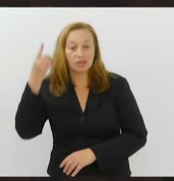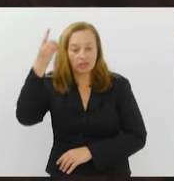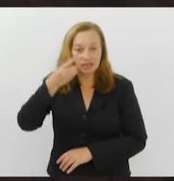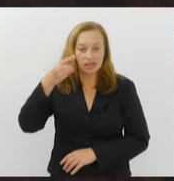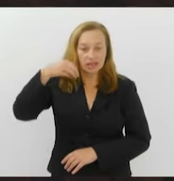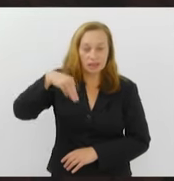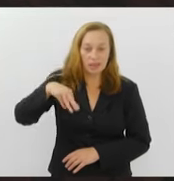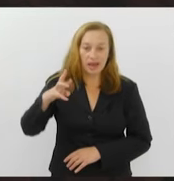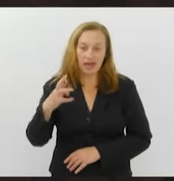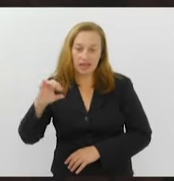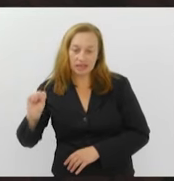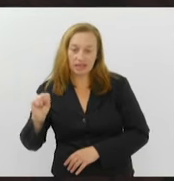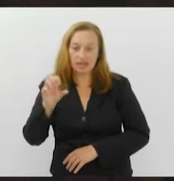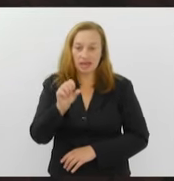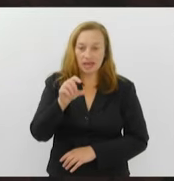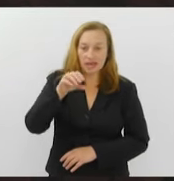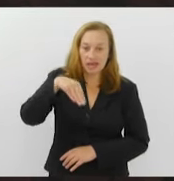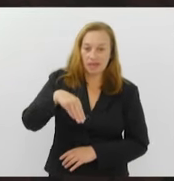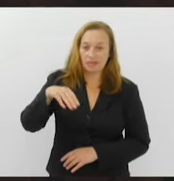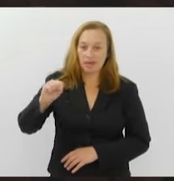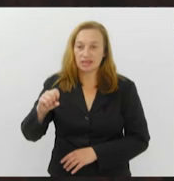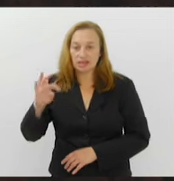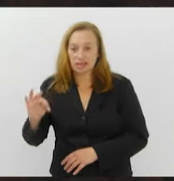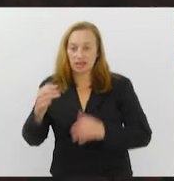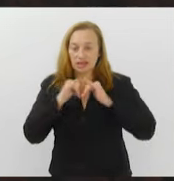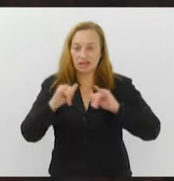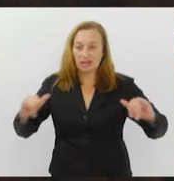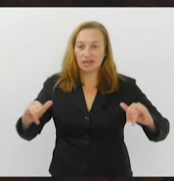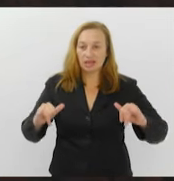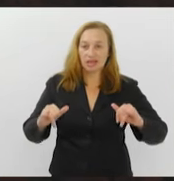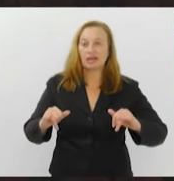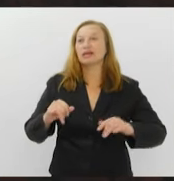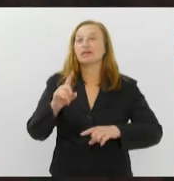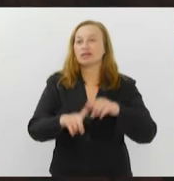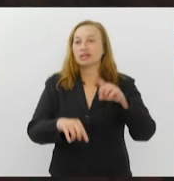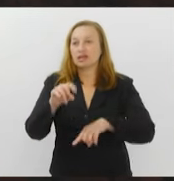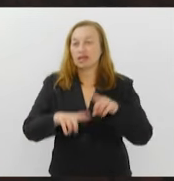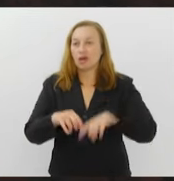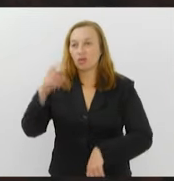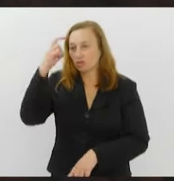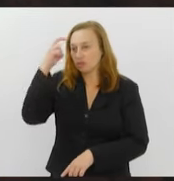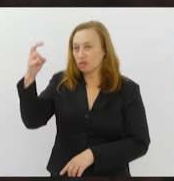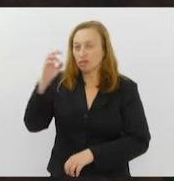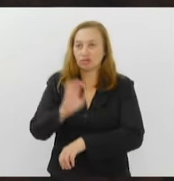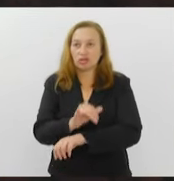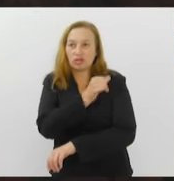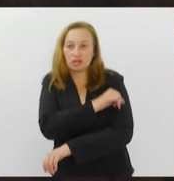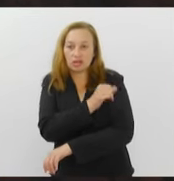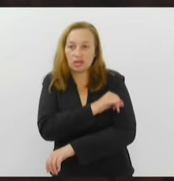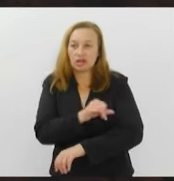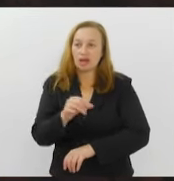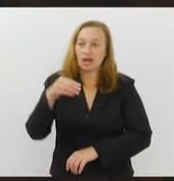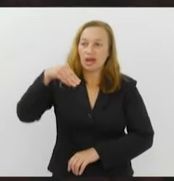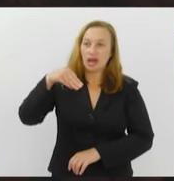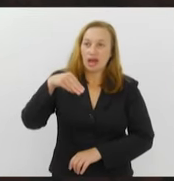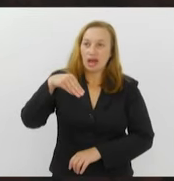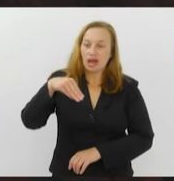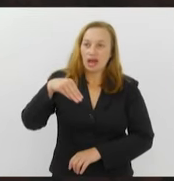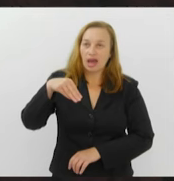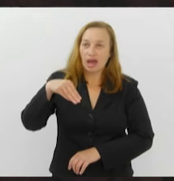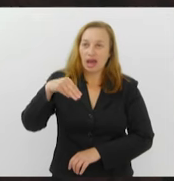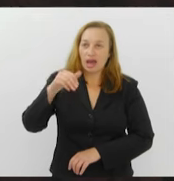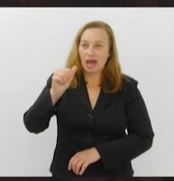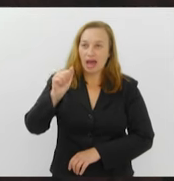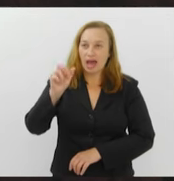declara como patrimônio cultural e material do Estado do Rio de Janeiro o armazém do Campo Rio. Pareceres das